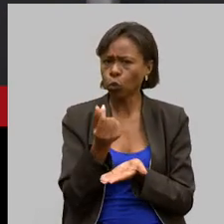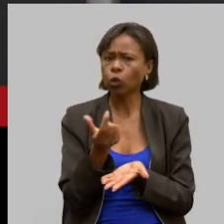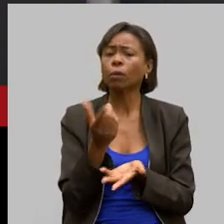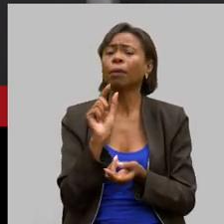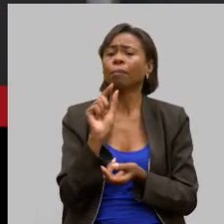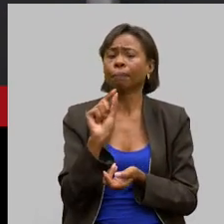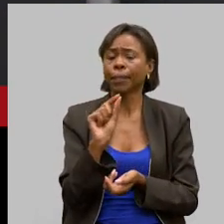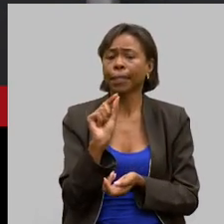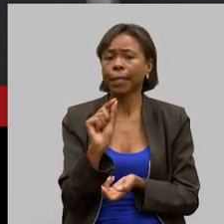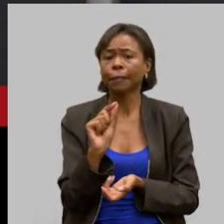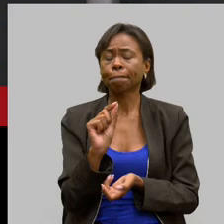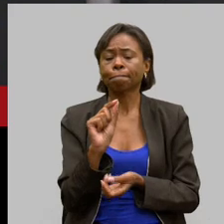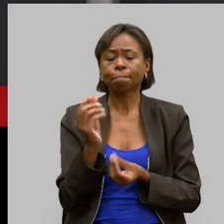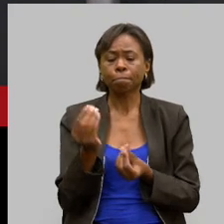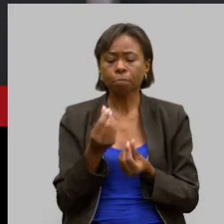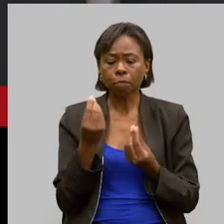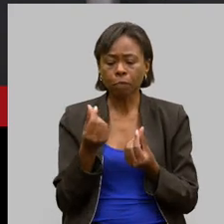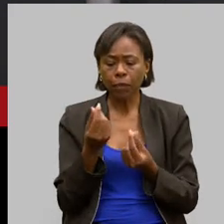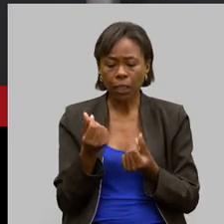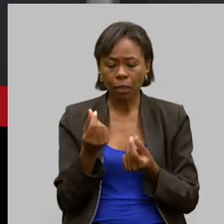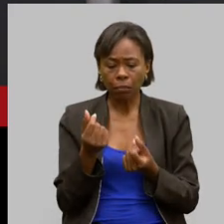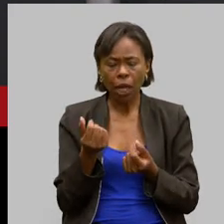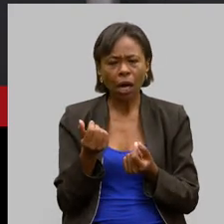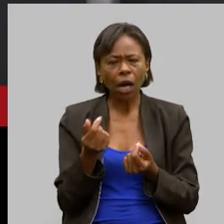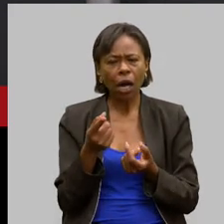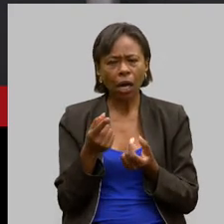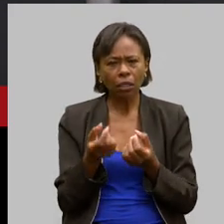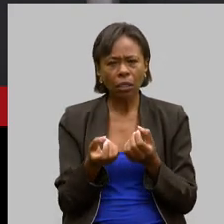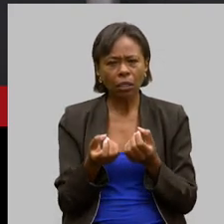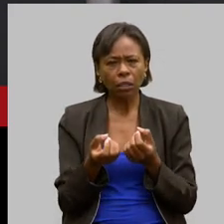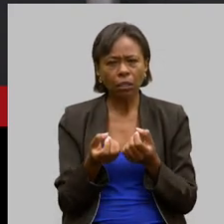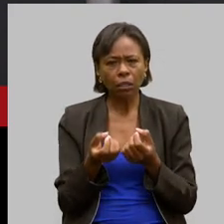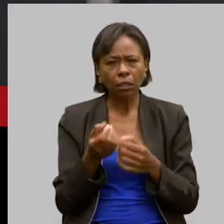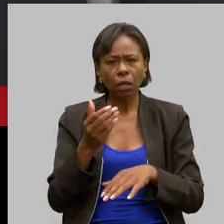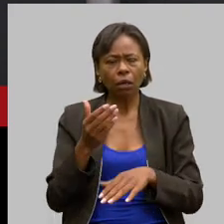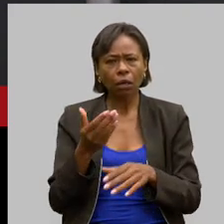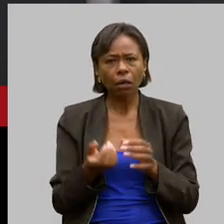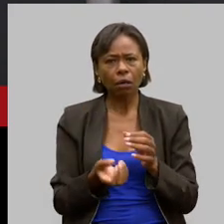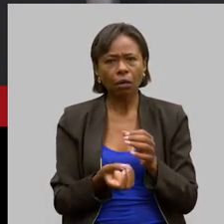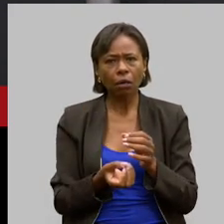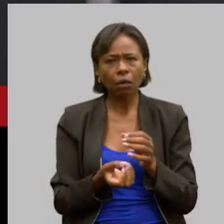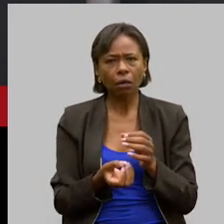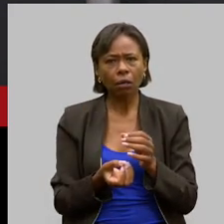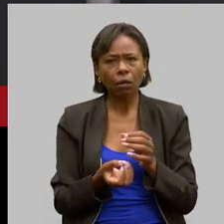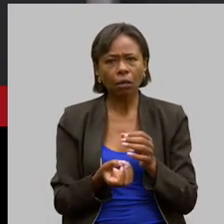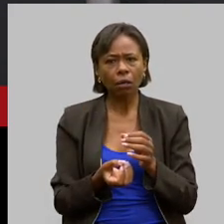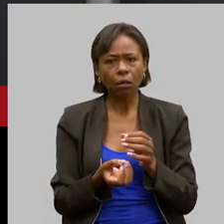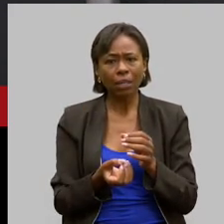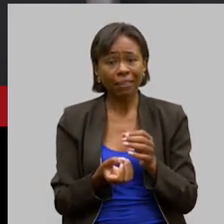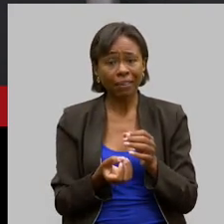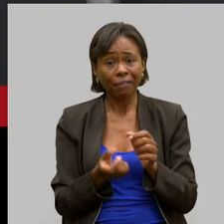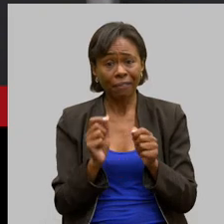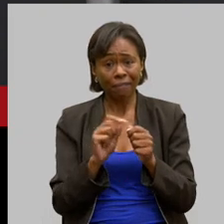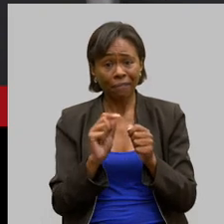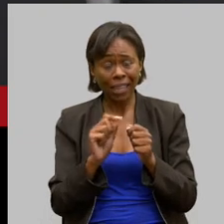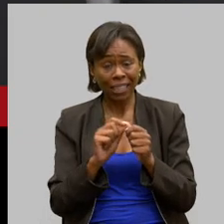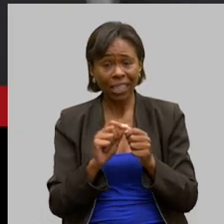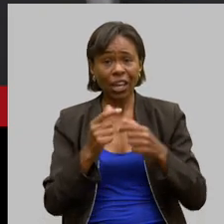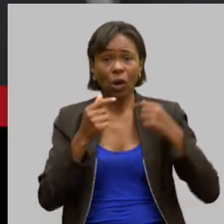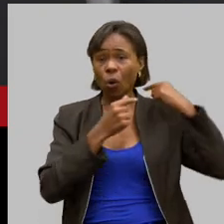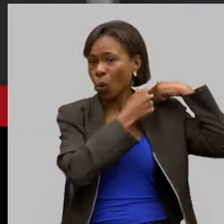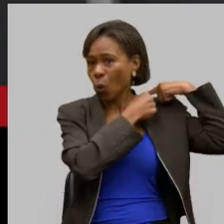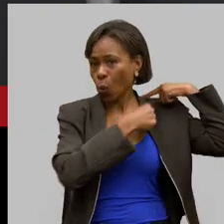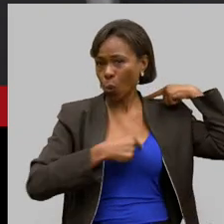né eh e e execução das da dos cordões que o deputado tem